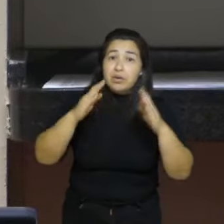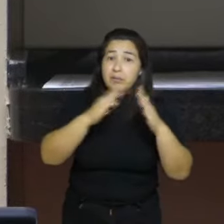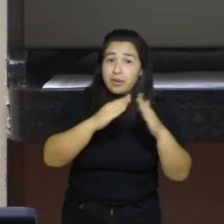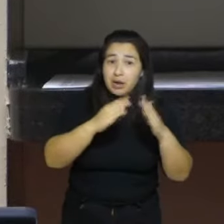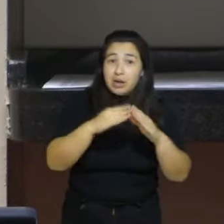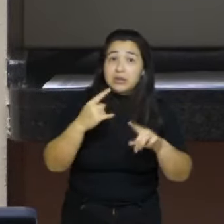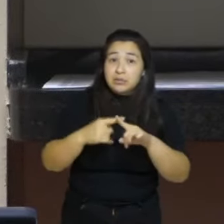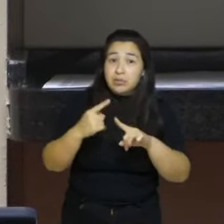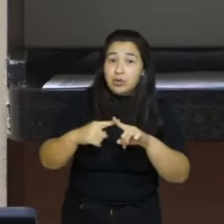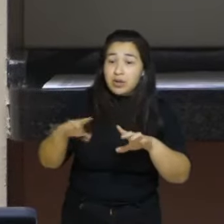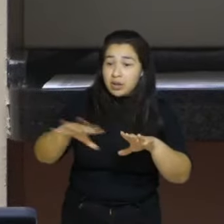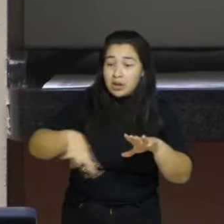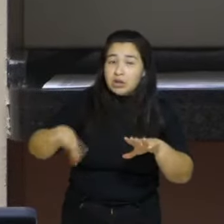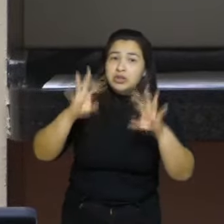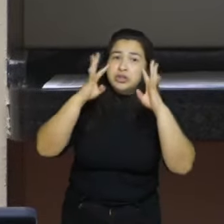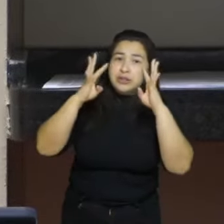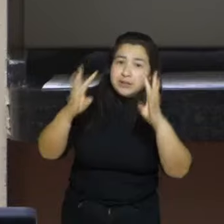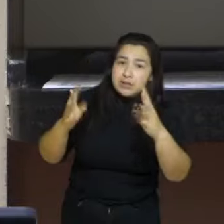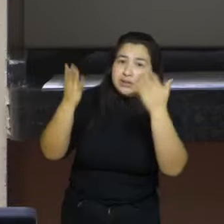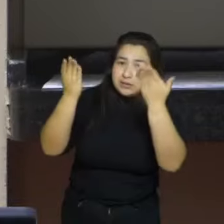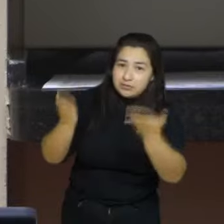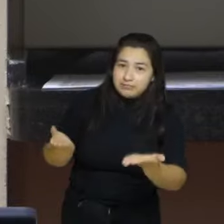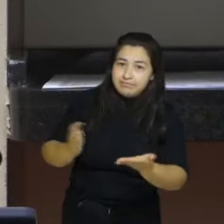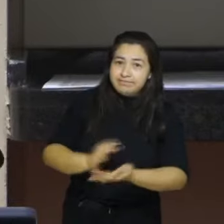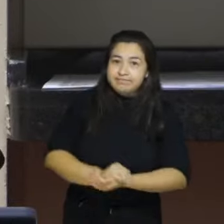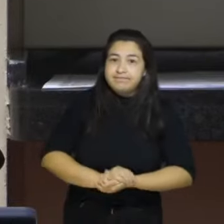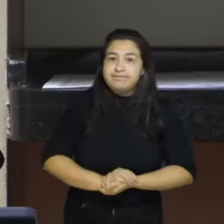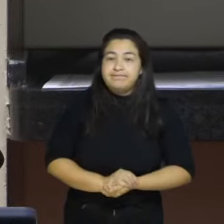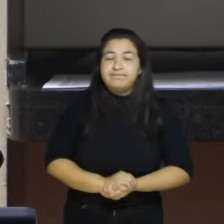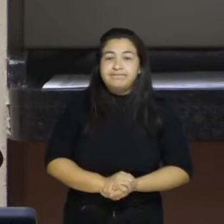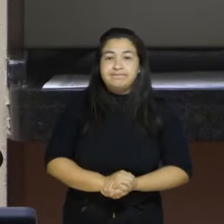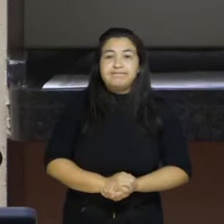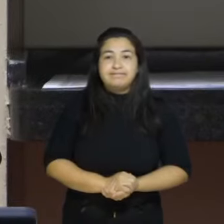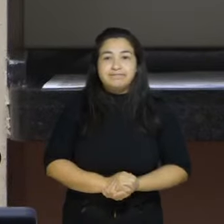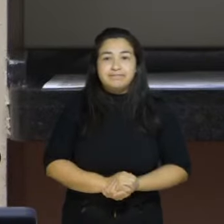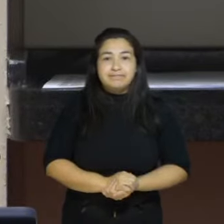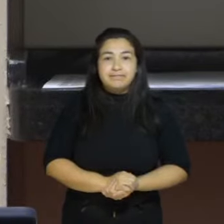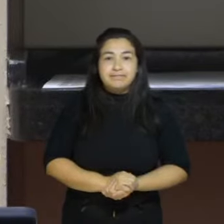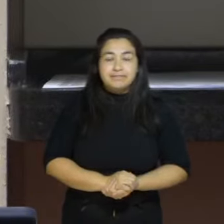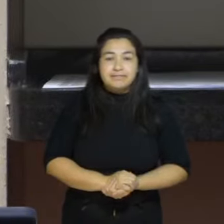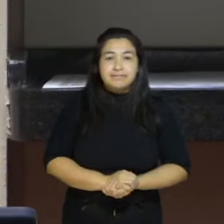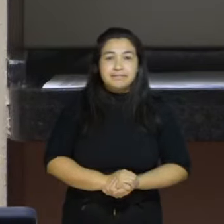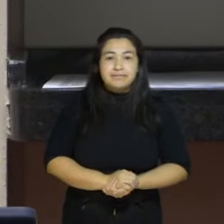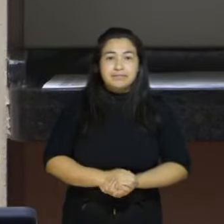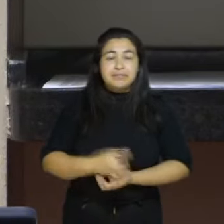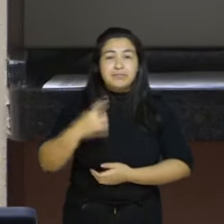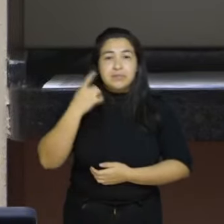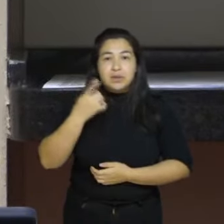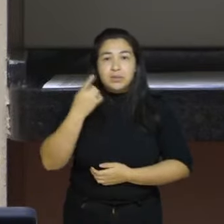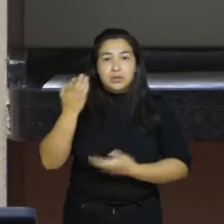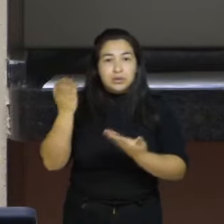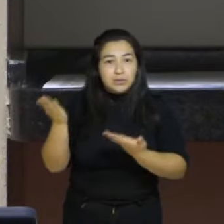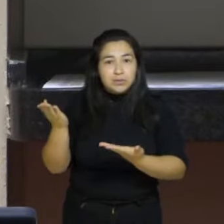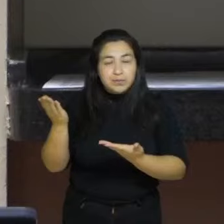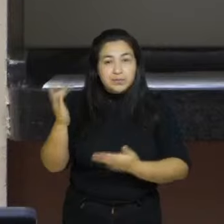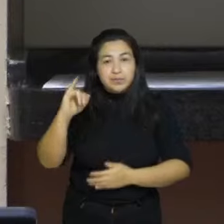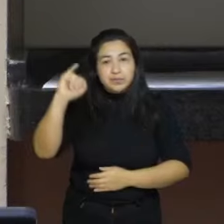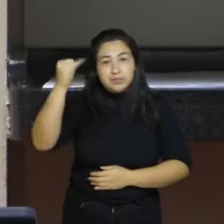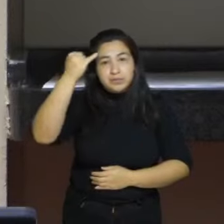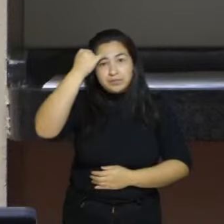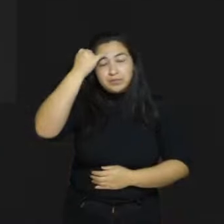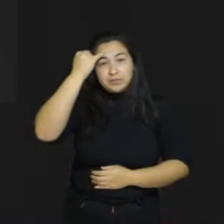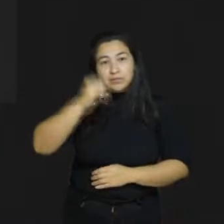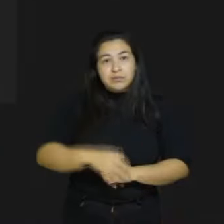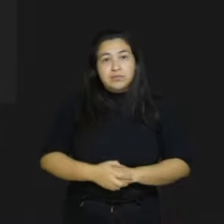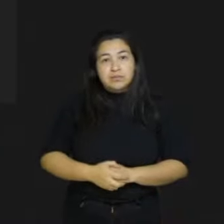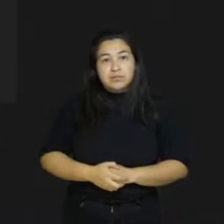s desta casa expressado aqui pela presidência Agora sim pelo sen Presidente Deputado Jair Mioto Deputado Jair Mioto V exelência